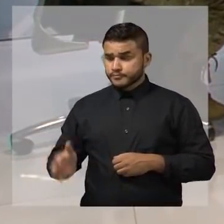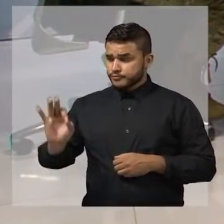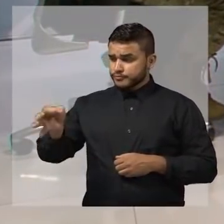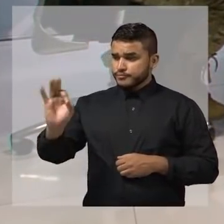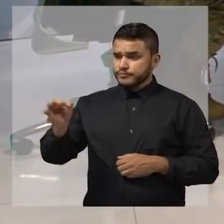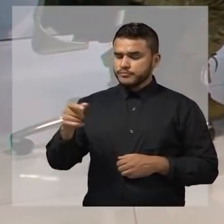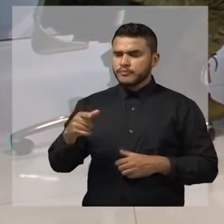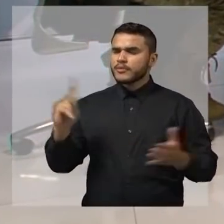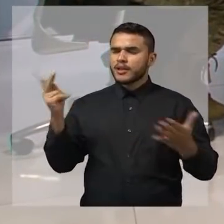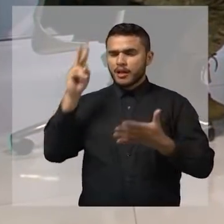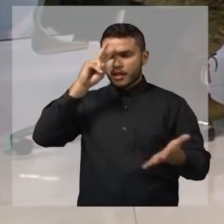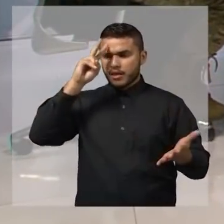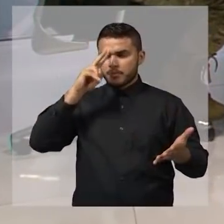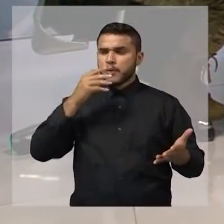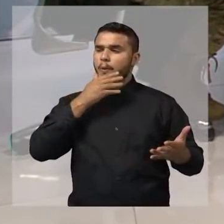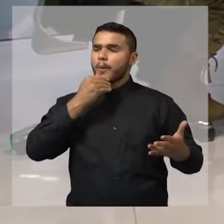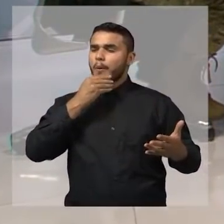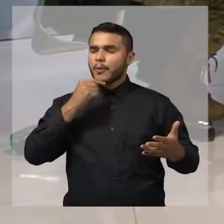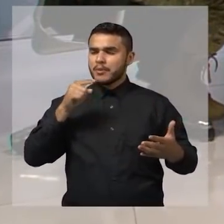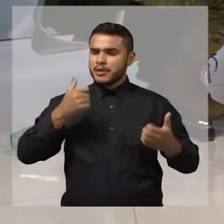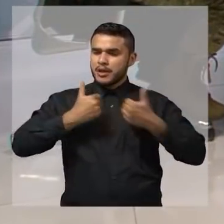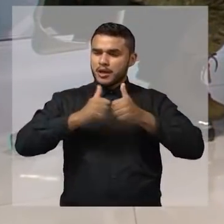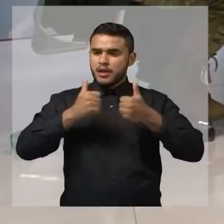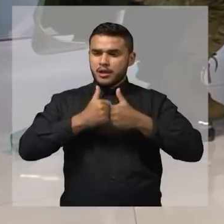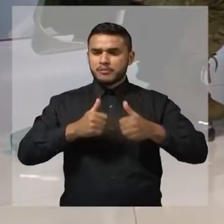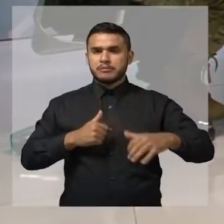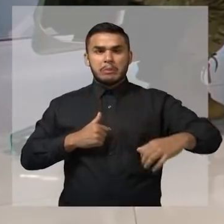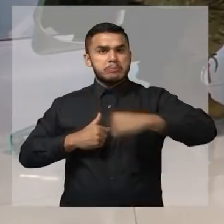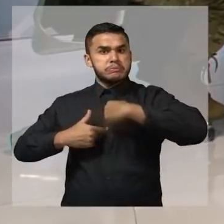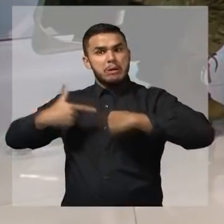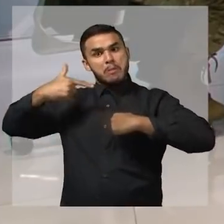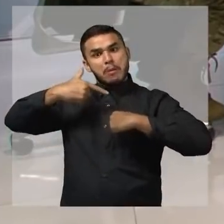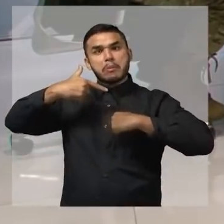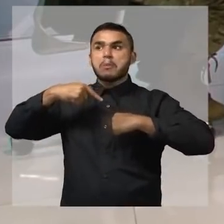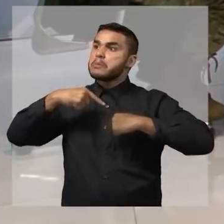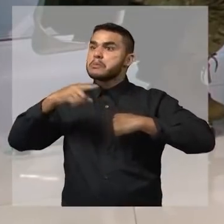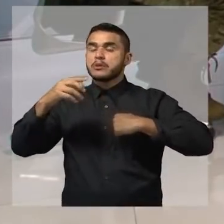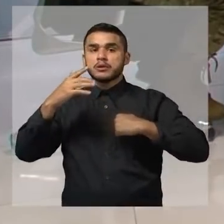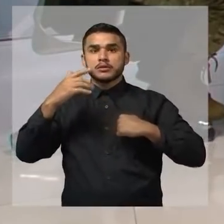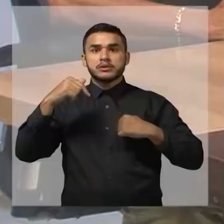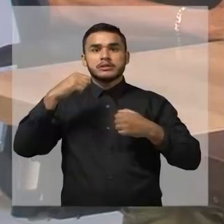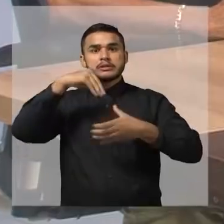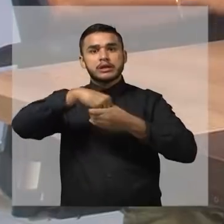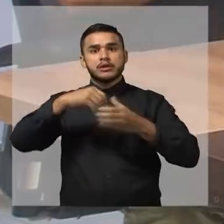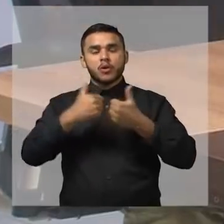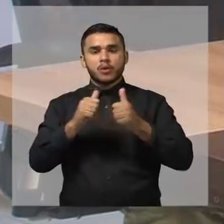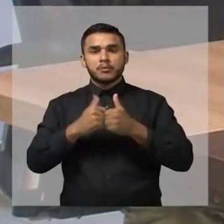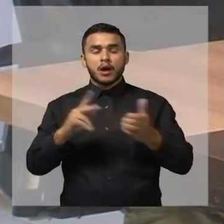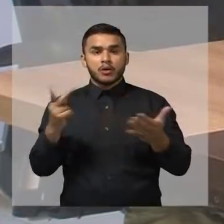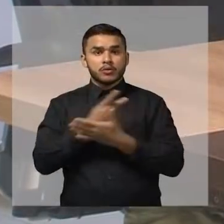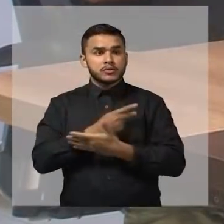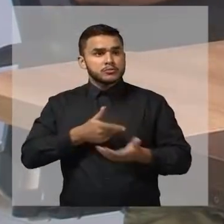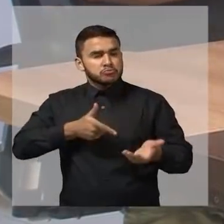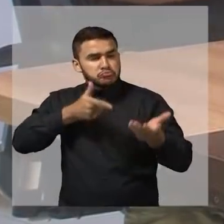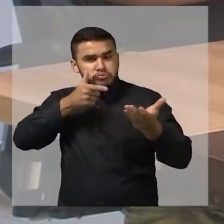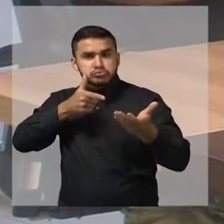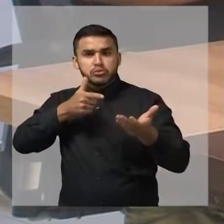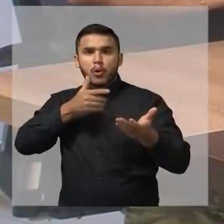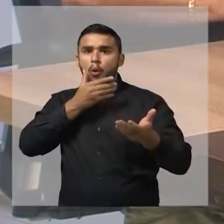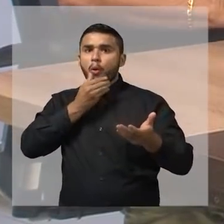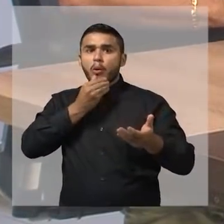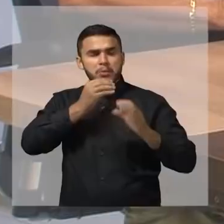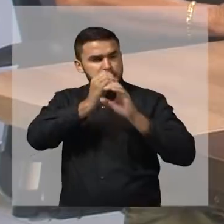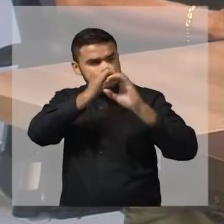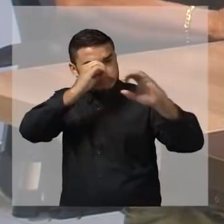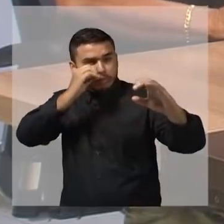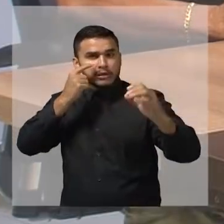no ônibus, o sniper tinha ele na mira, mas não recebeu ordem de matar. O sujeito ainda feriu a pessoa, não sei se matou a moça. E aquele outro